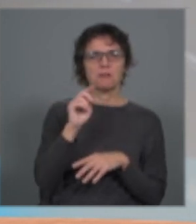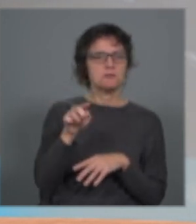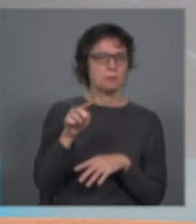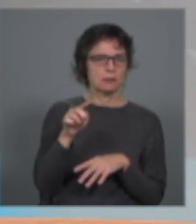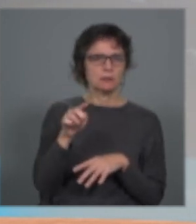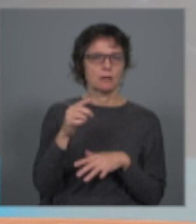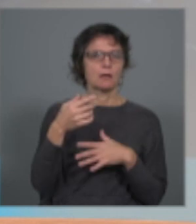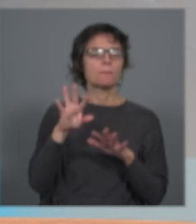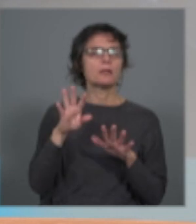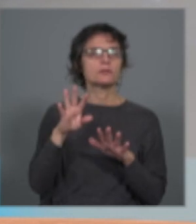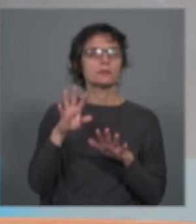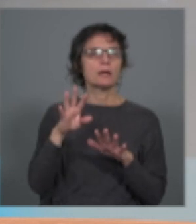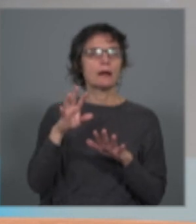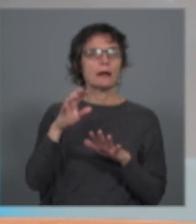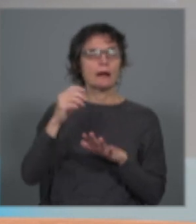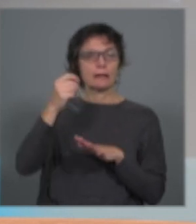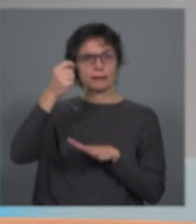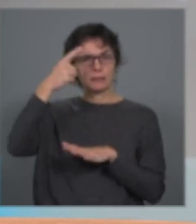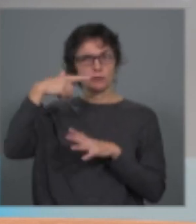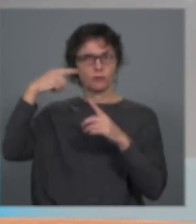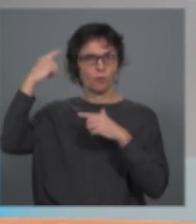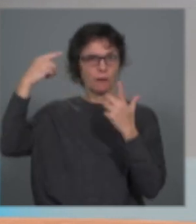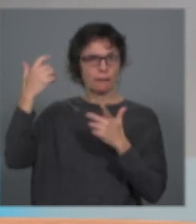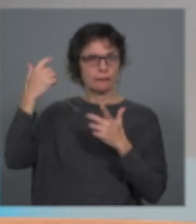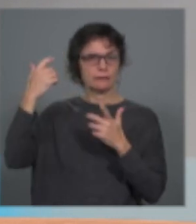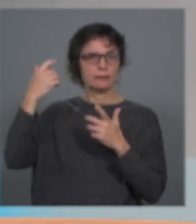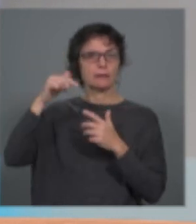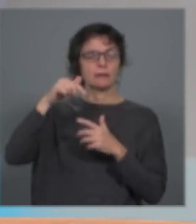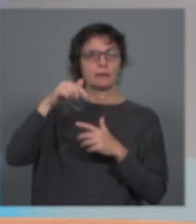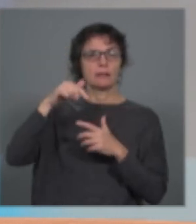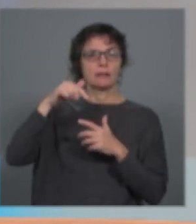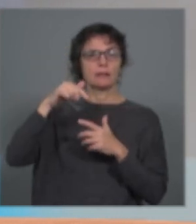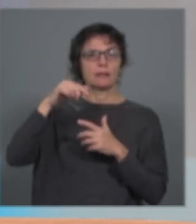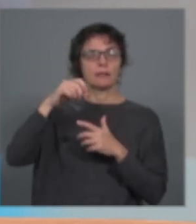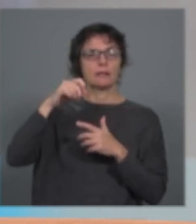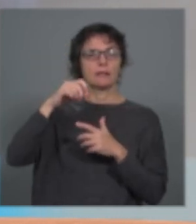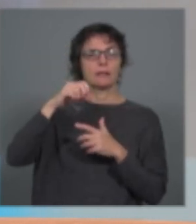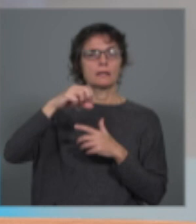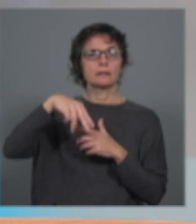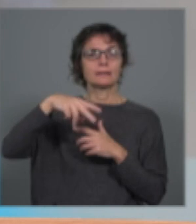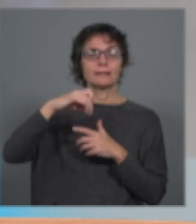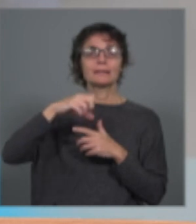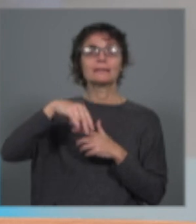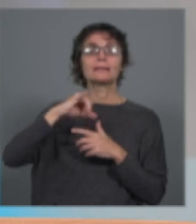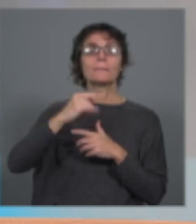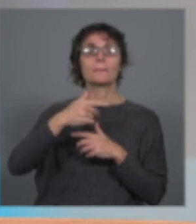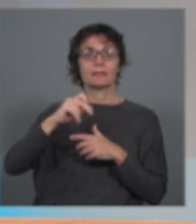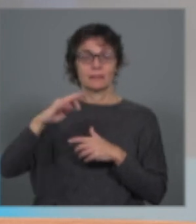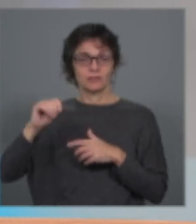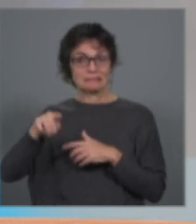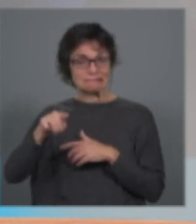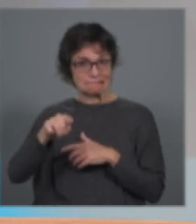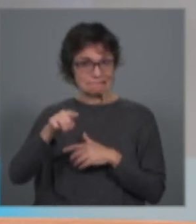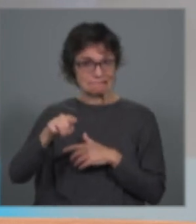de Midas, não é? O homem que queria possuir muito ouro, ou todo o ouro, e a quem